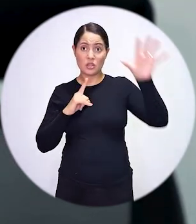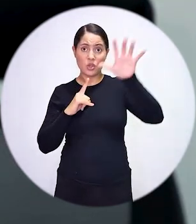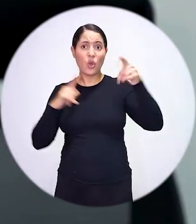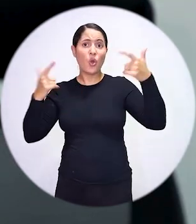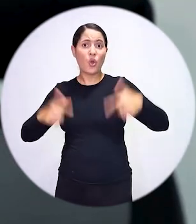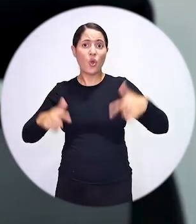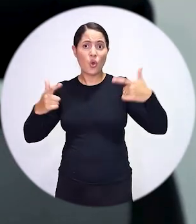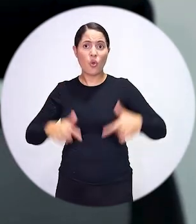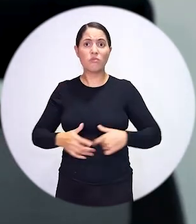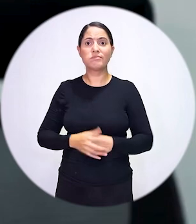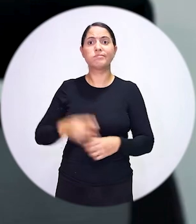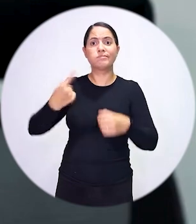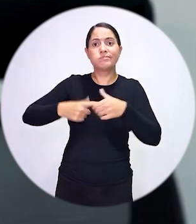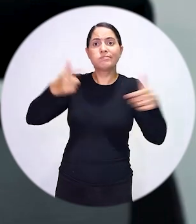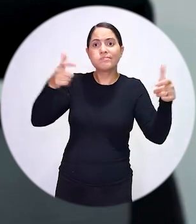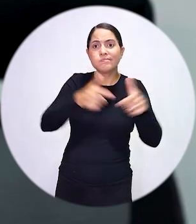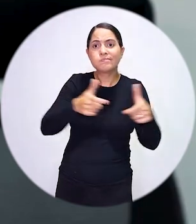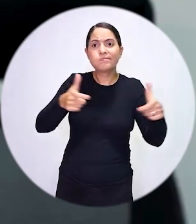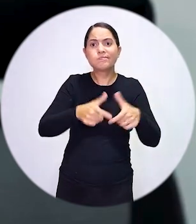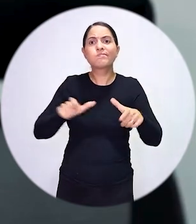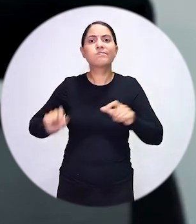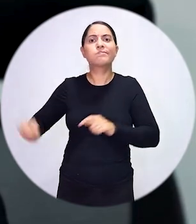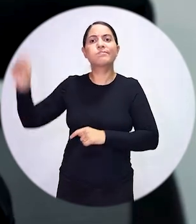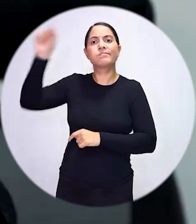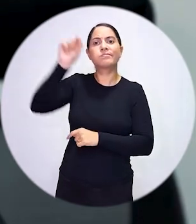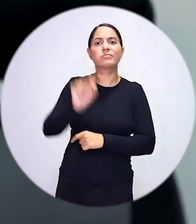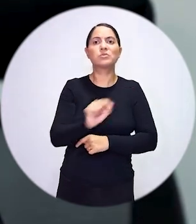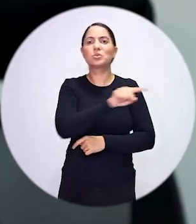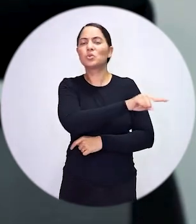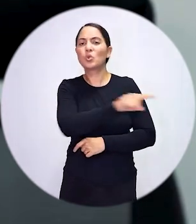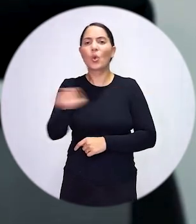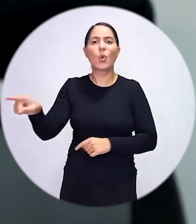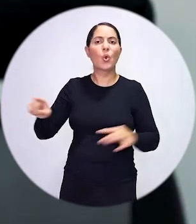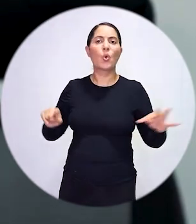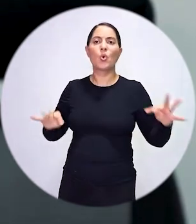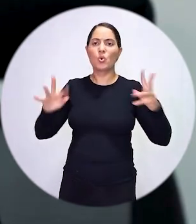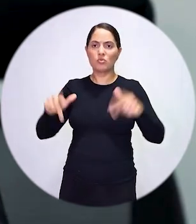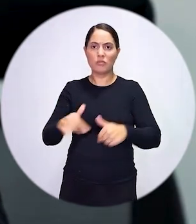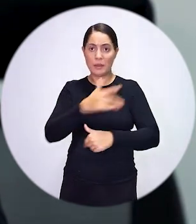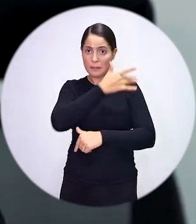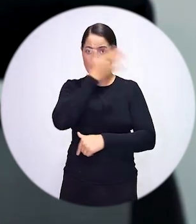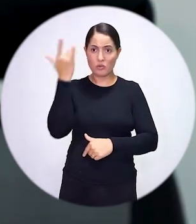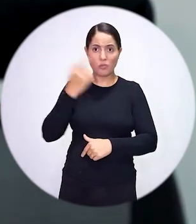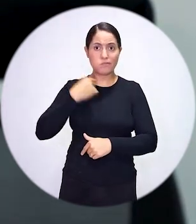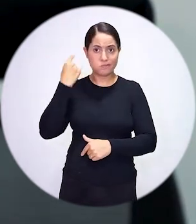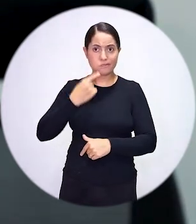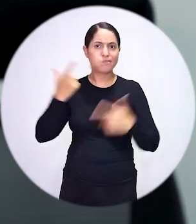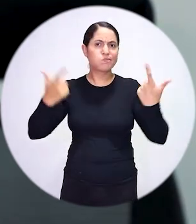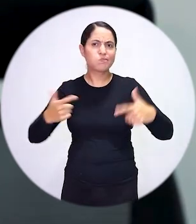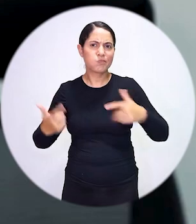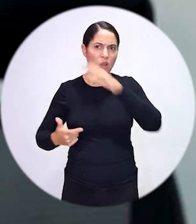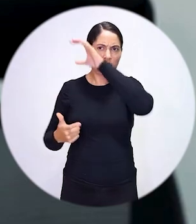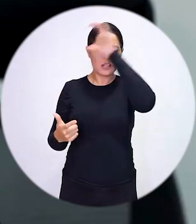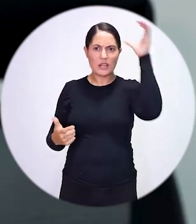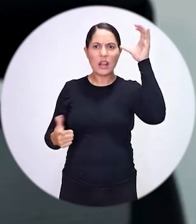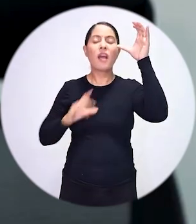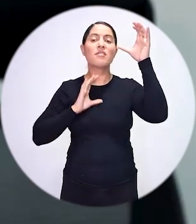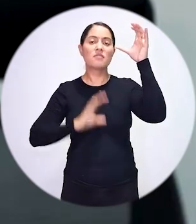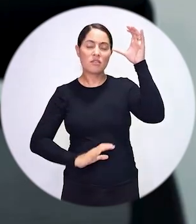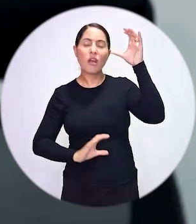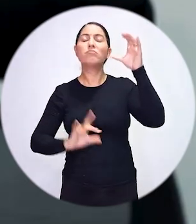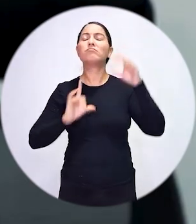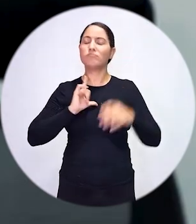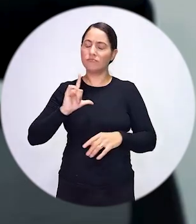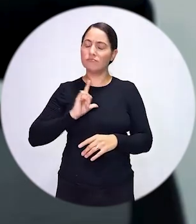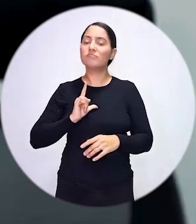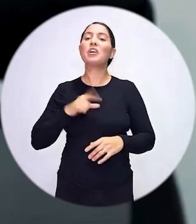com as seccionais, para o advogado do interior, advogado da ponta, aquele que efetivamente está onde o cliente